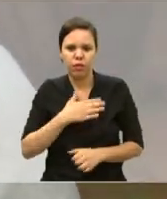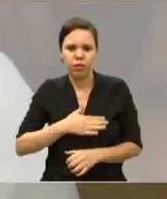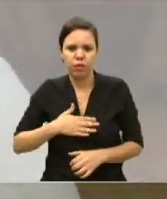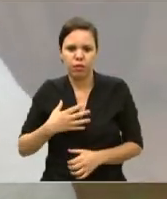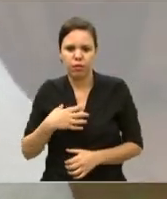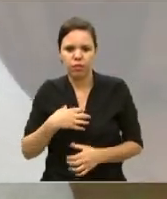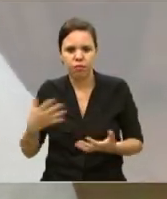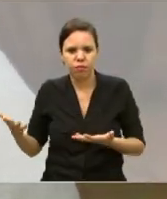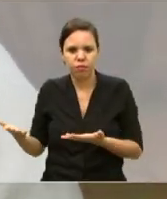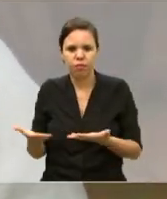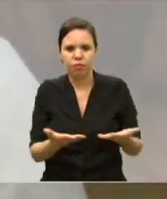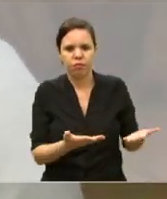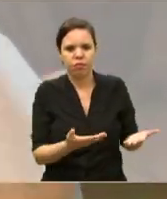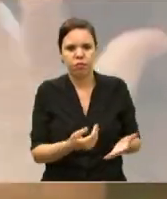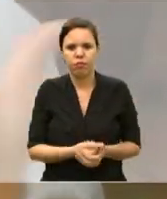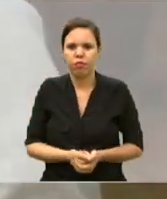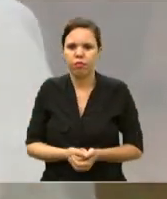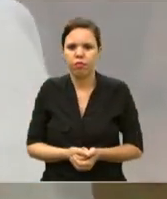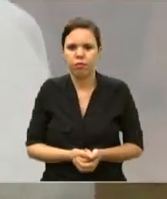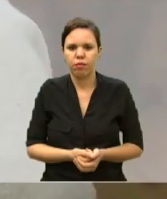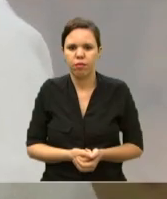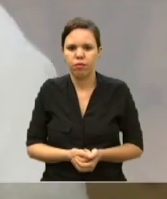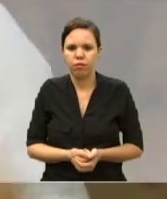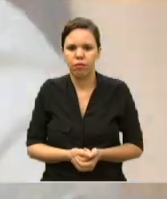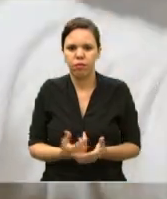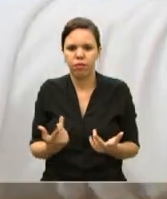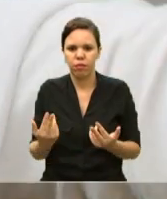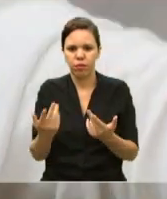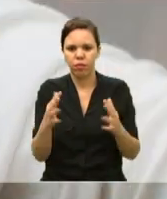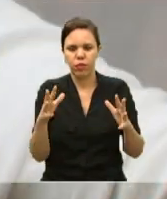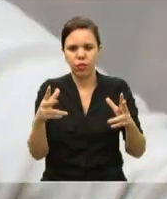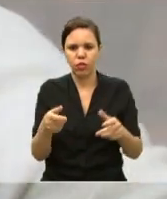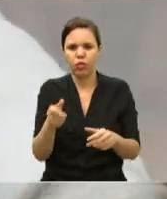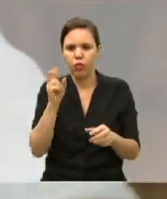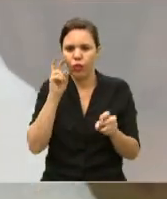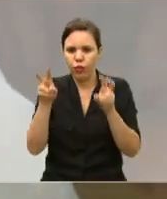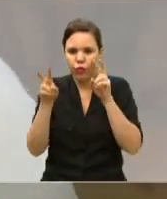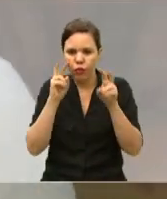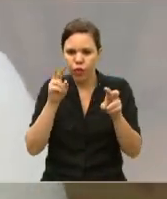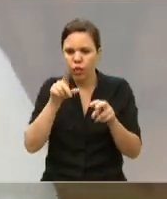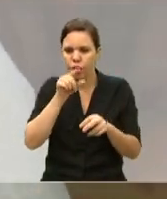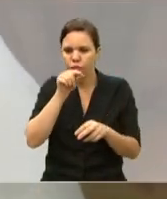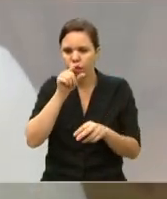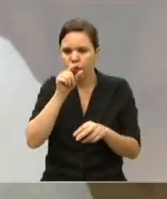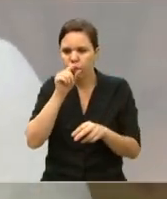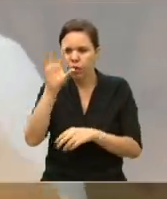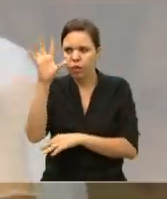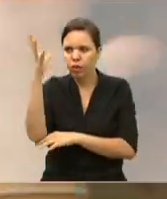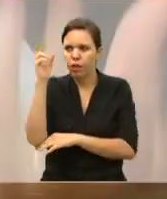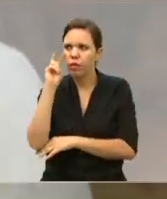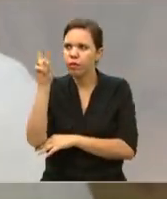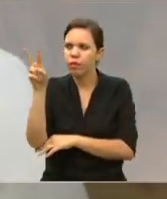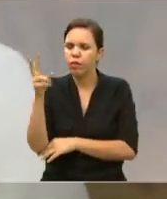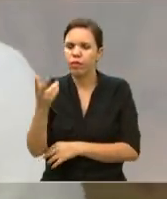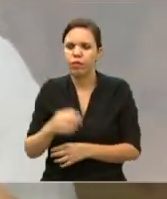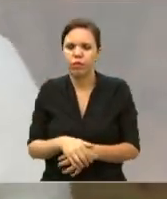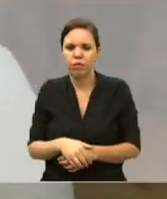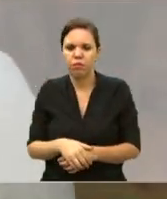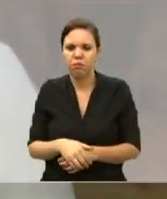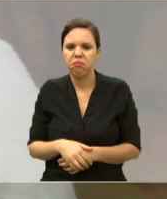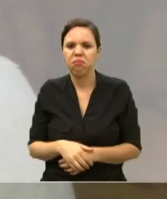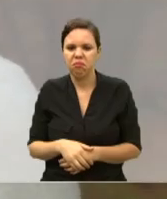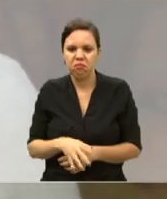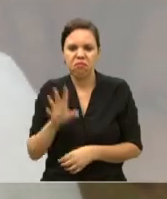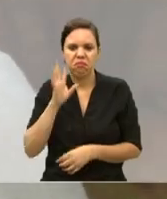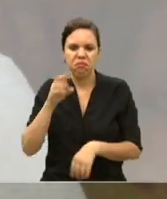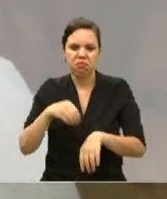sentem super acolhidos, o ambiente como um todo, né? A gente ouve os passarinhos, as árvores, né? E é impressionante como esse